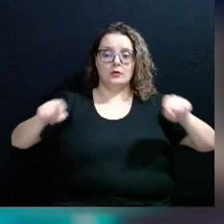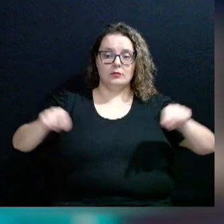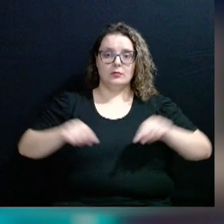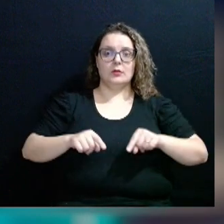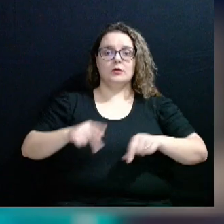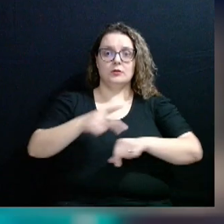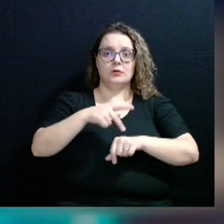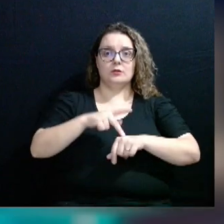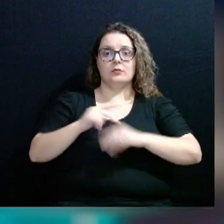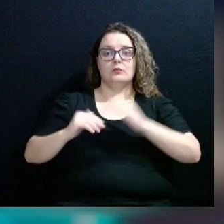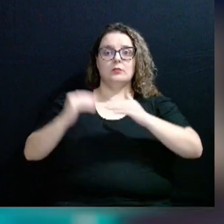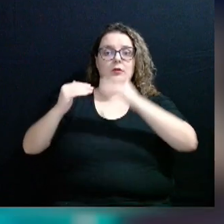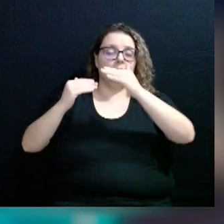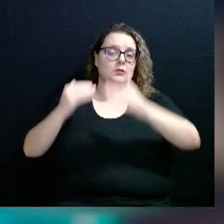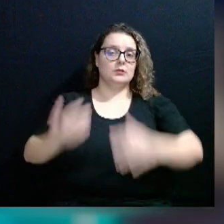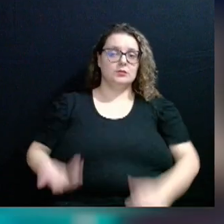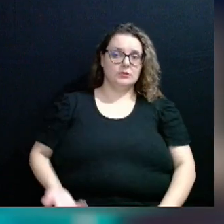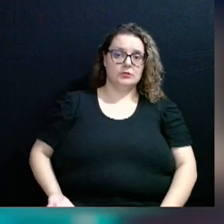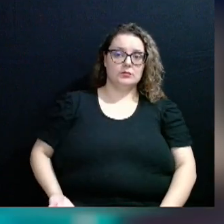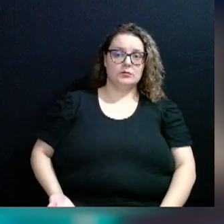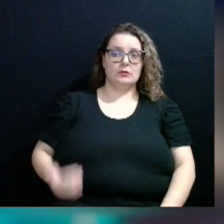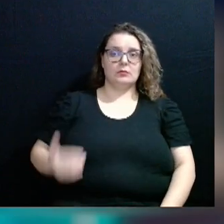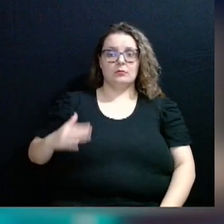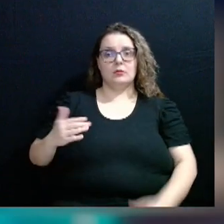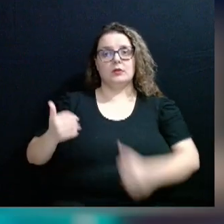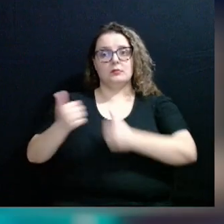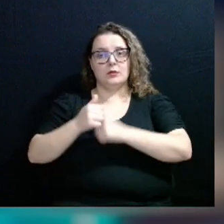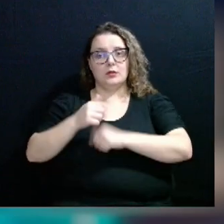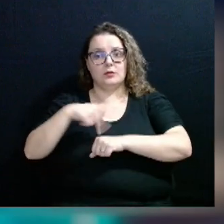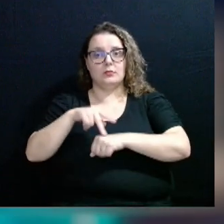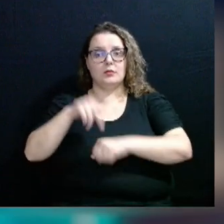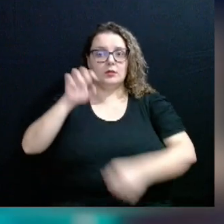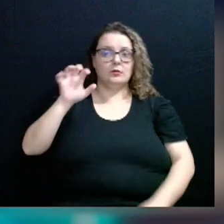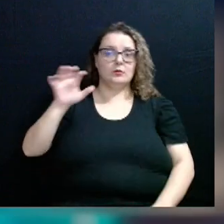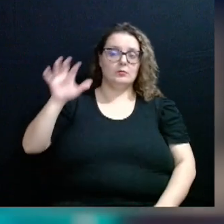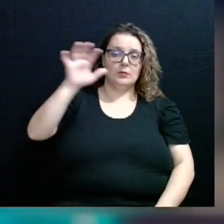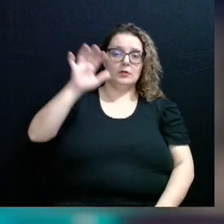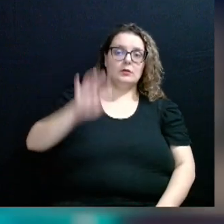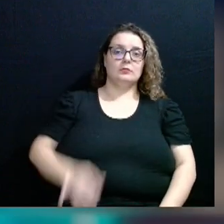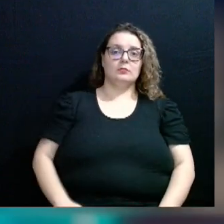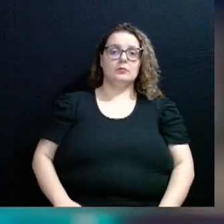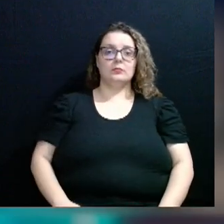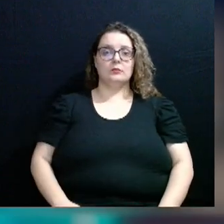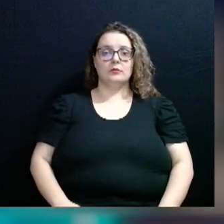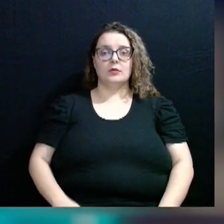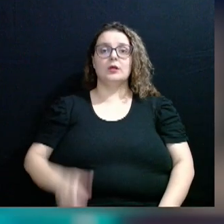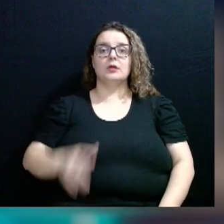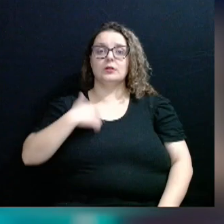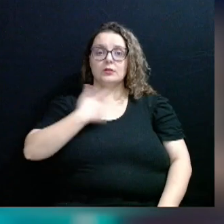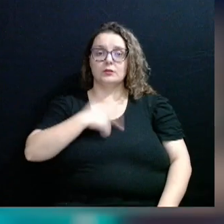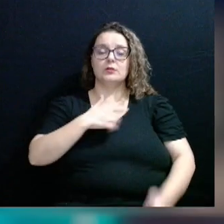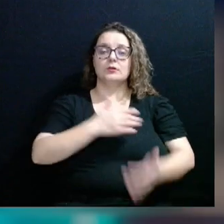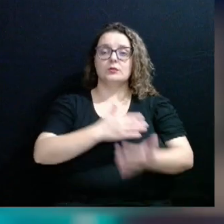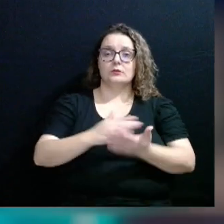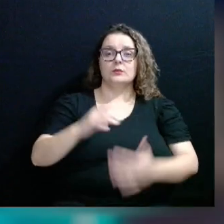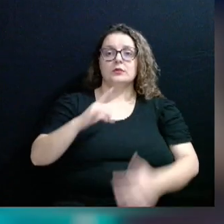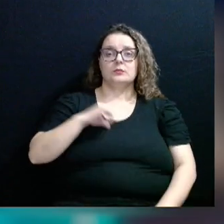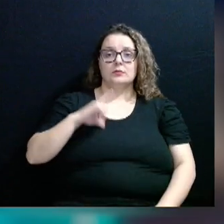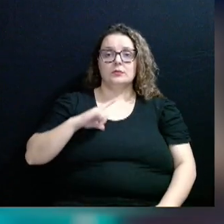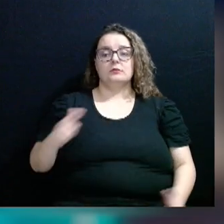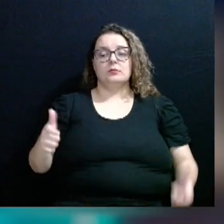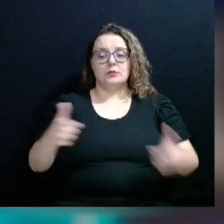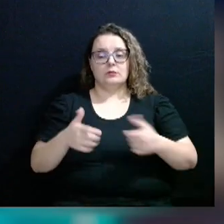desenvolvido, né, mais próxima de um país europeu, enfim, em que a gente começa a ter aí essa redução da base